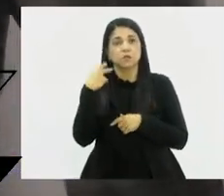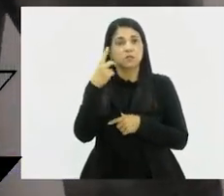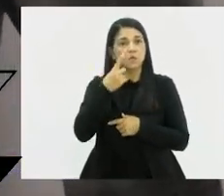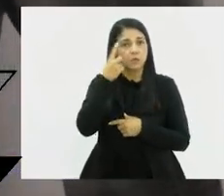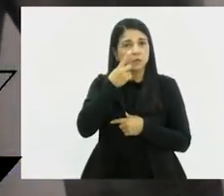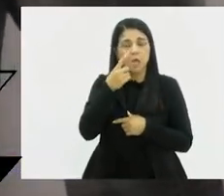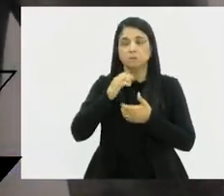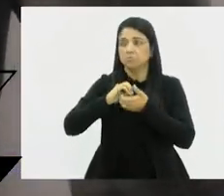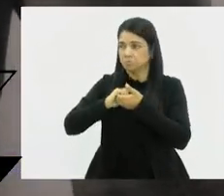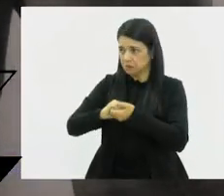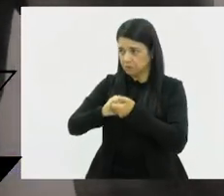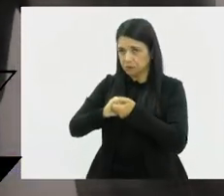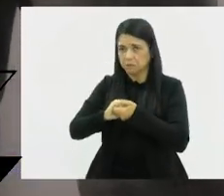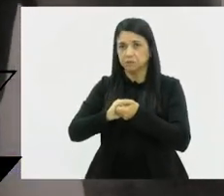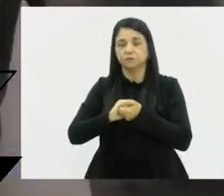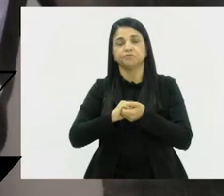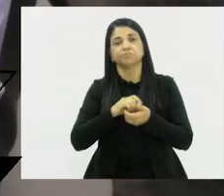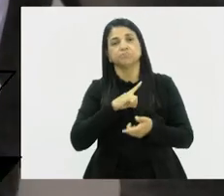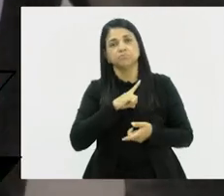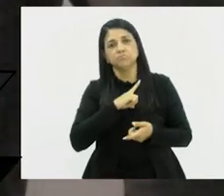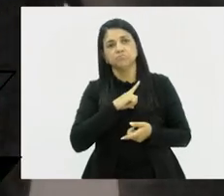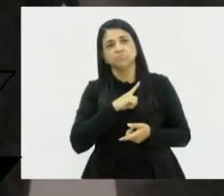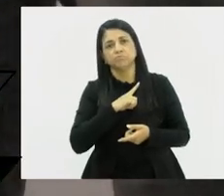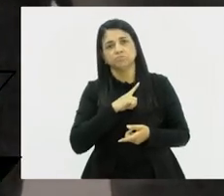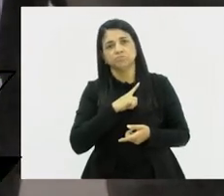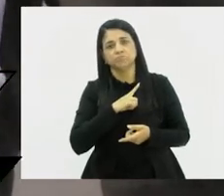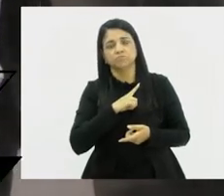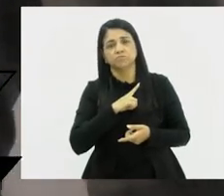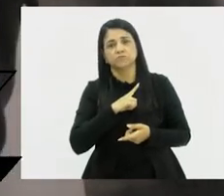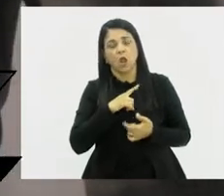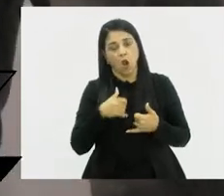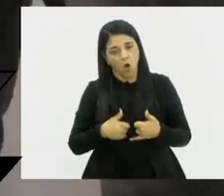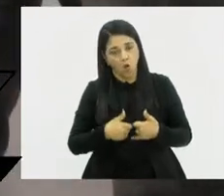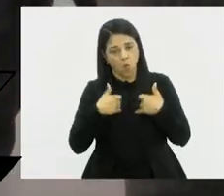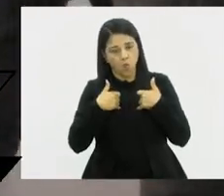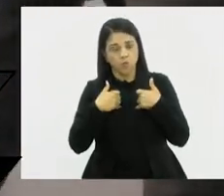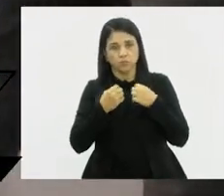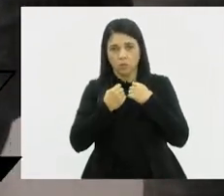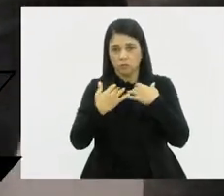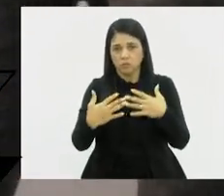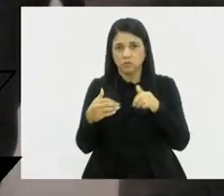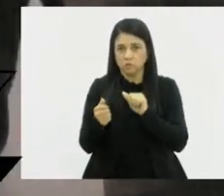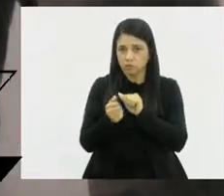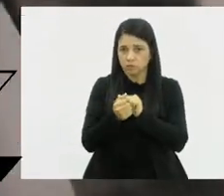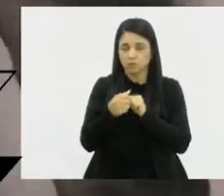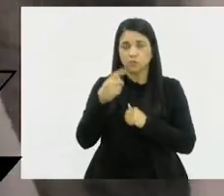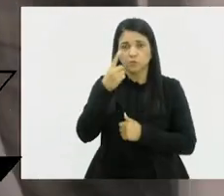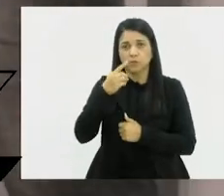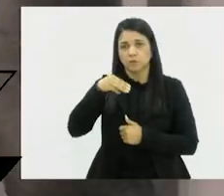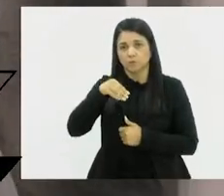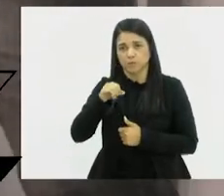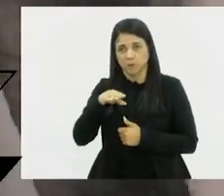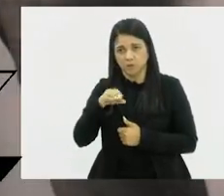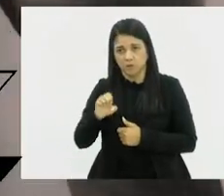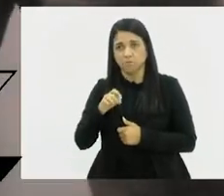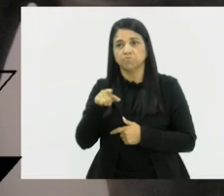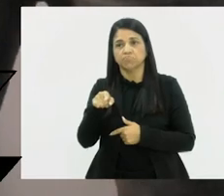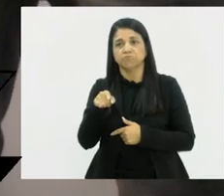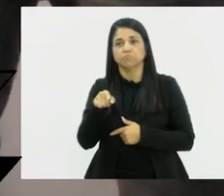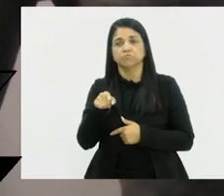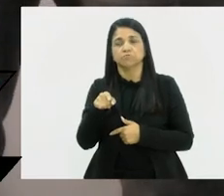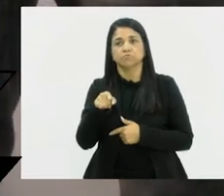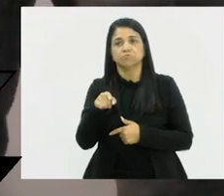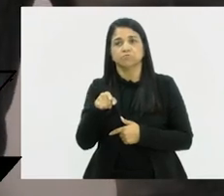quem parabenizo. Vejo, tenho a honra de estar aqui numa audiência junto com o deputado Mink, que, afinal de